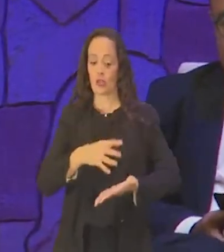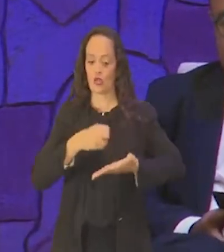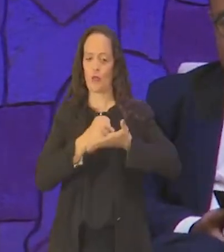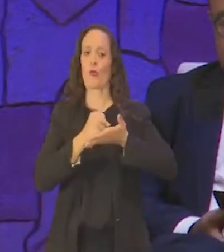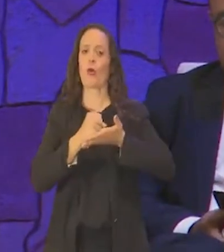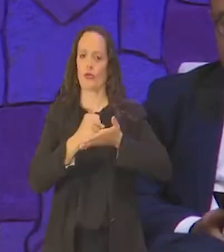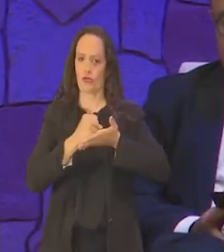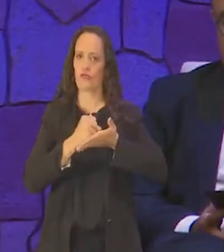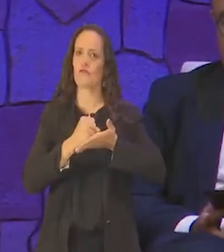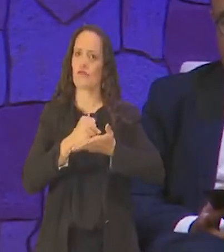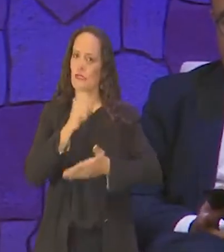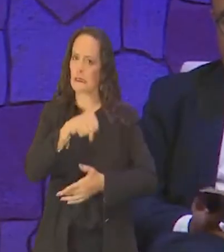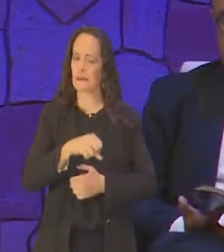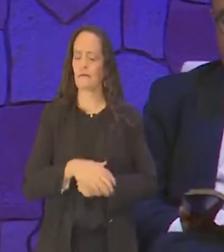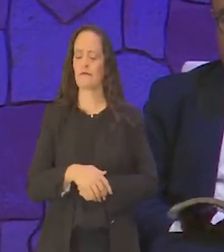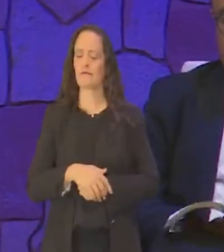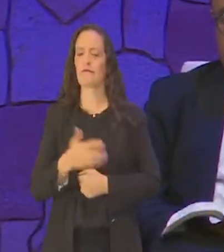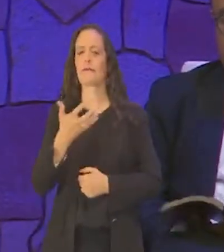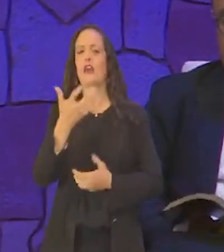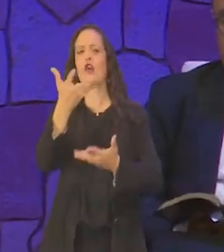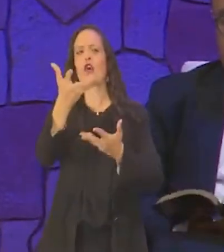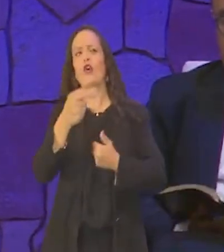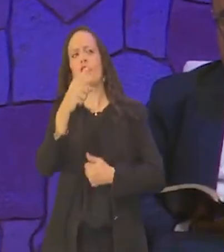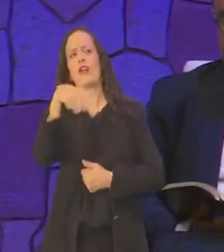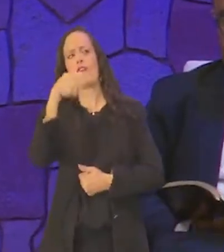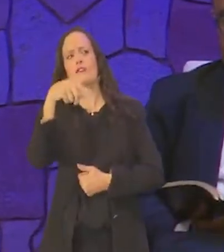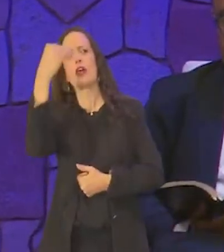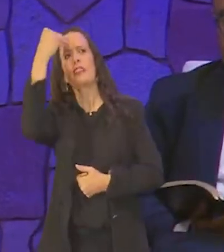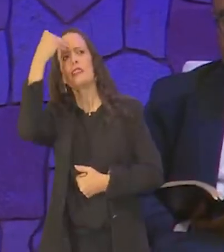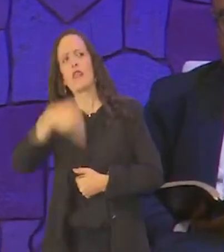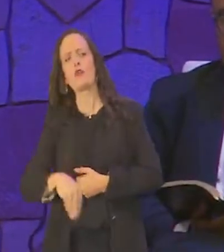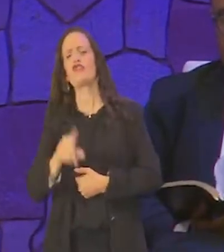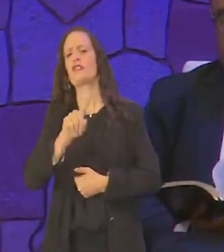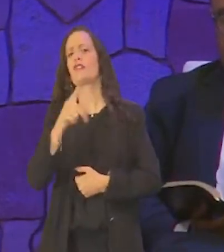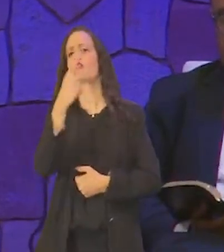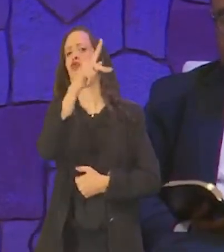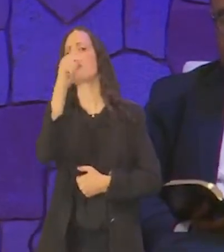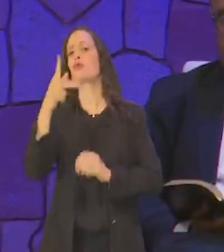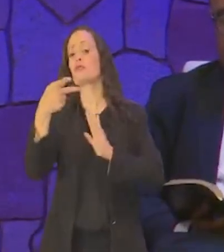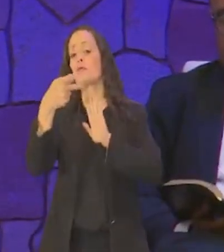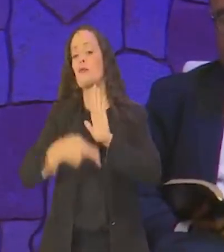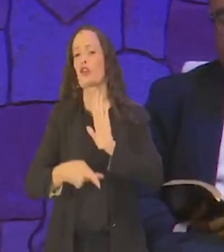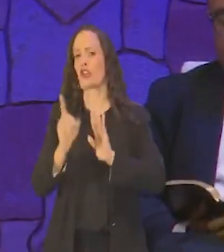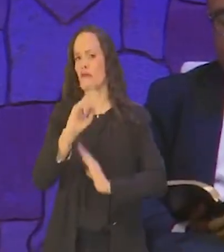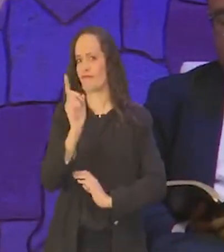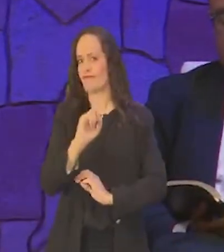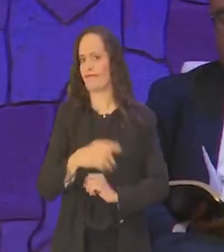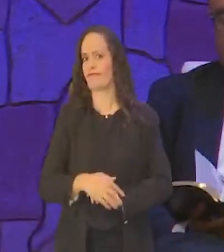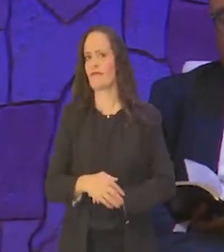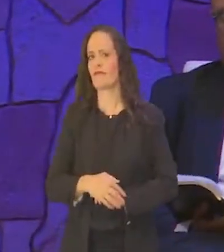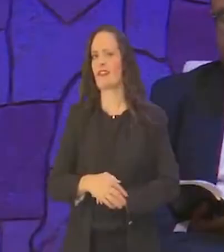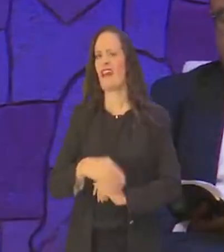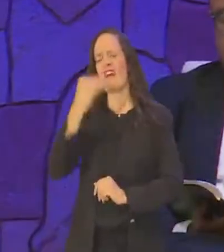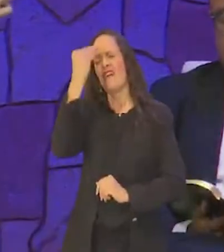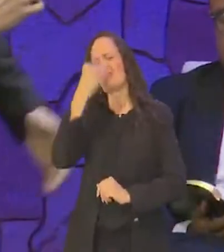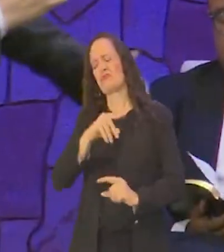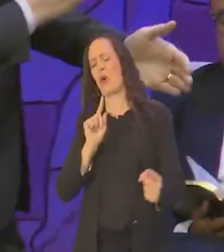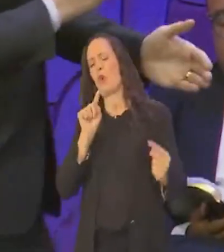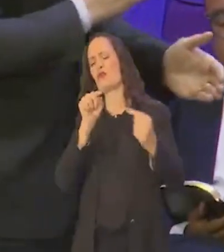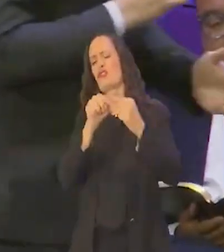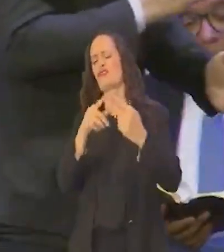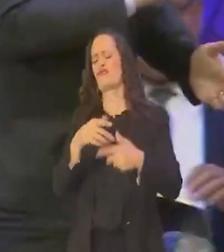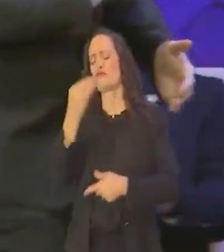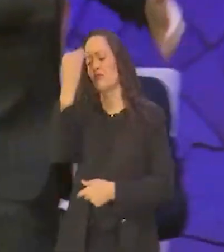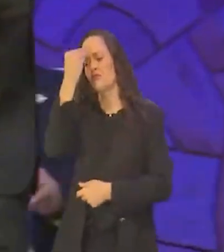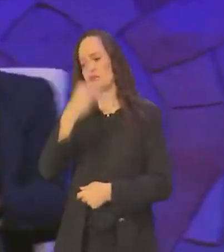caminhada. Eu quero te convidar a não desistir dos seus planos. Eu quero te convidar a não desistir das suas metas. Eu quero te